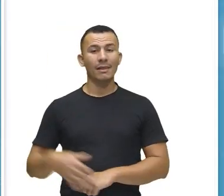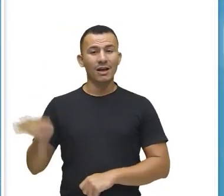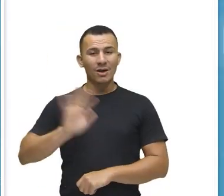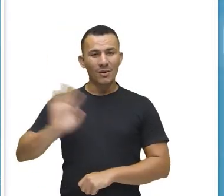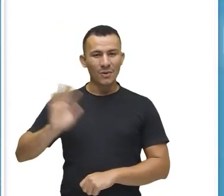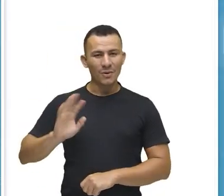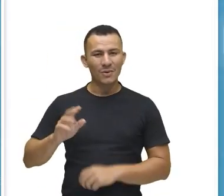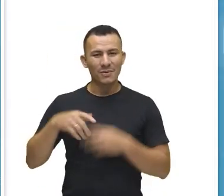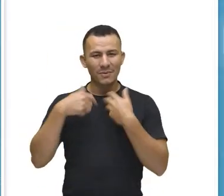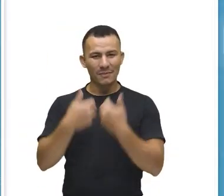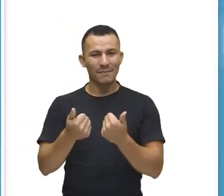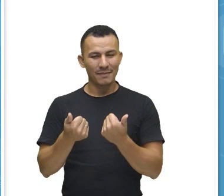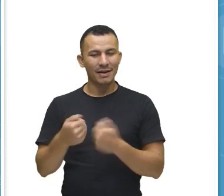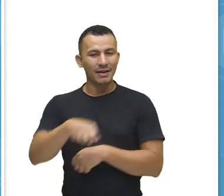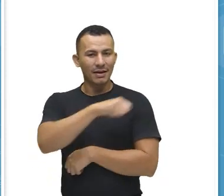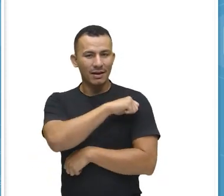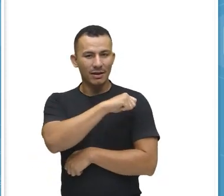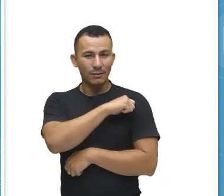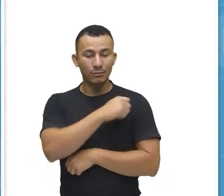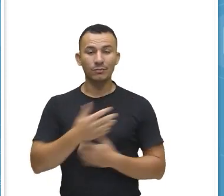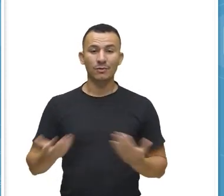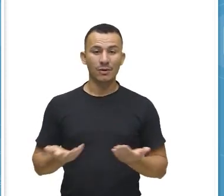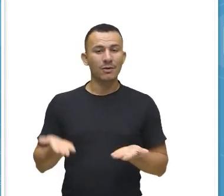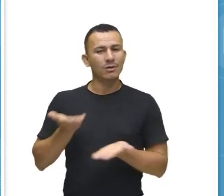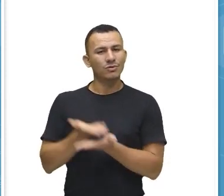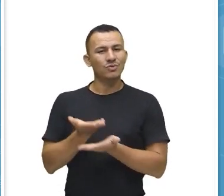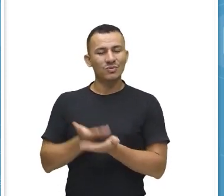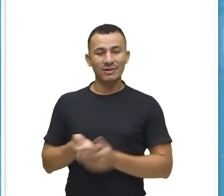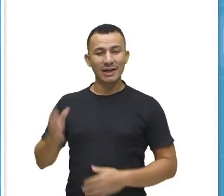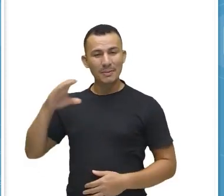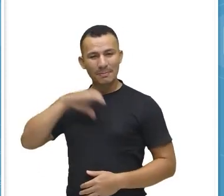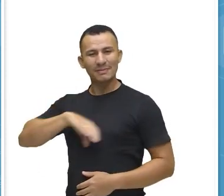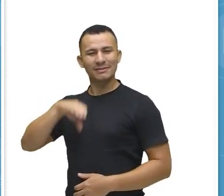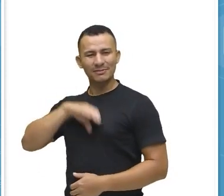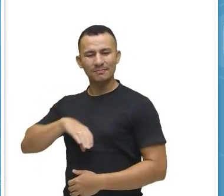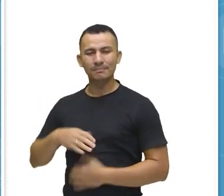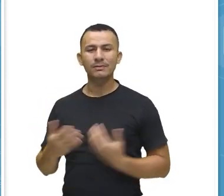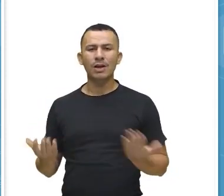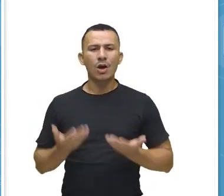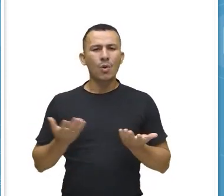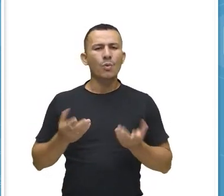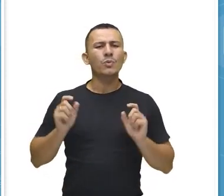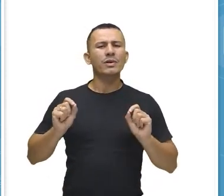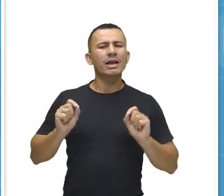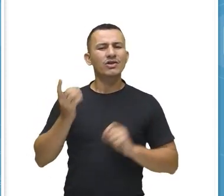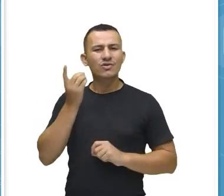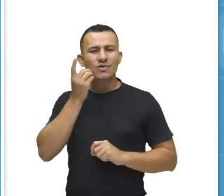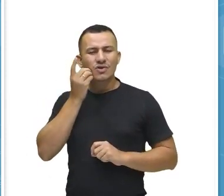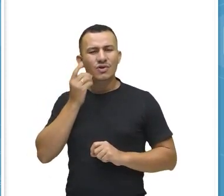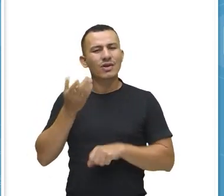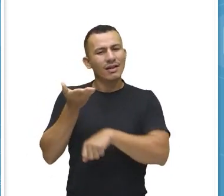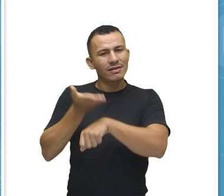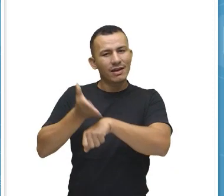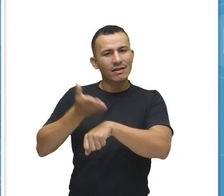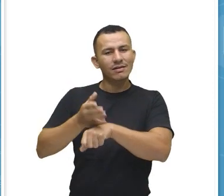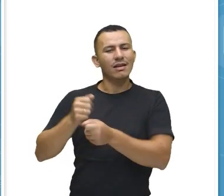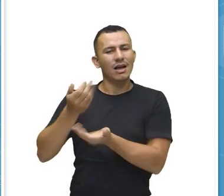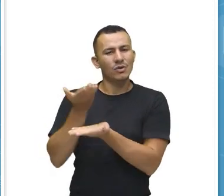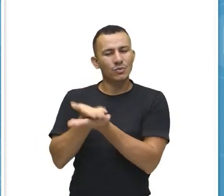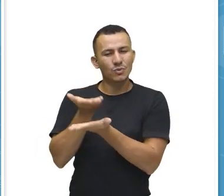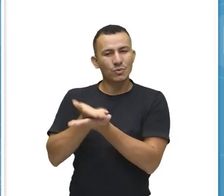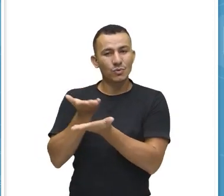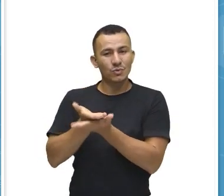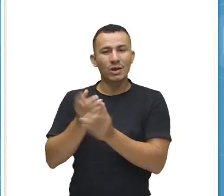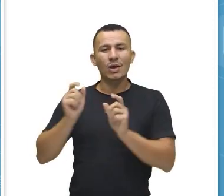Olá, saudações! Língua portuguesa. Hoje é dia de praticar, praticando de língua